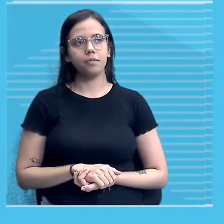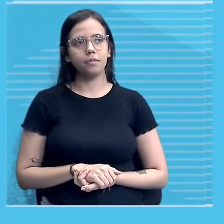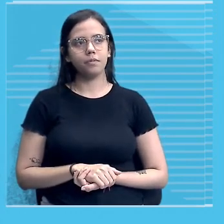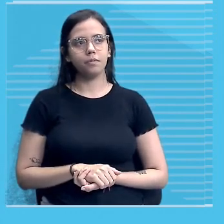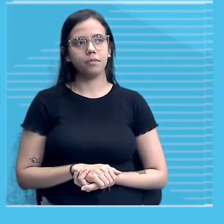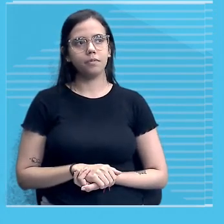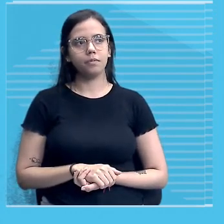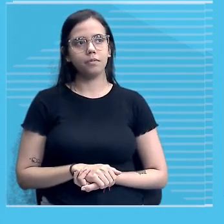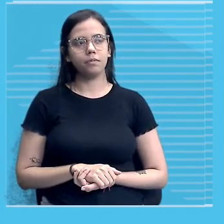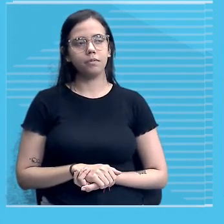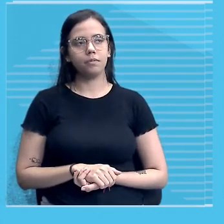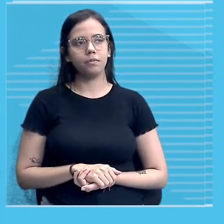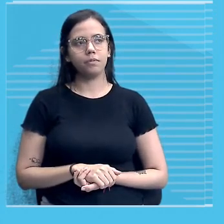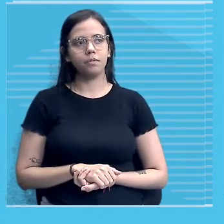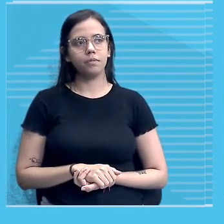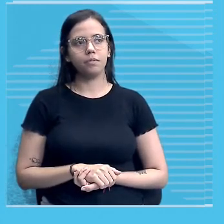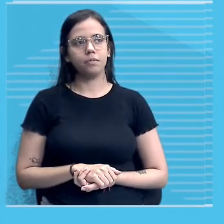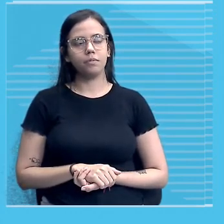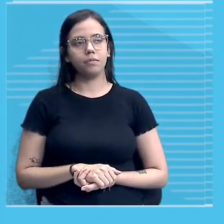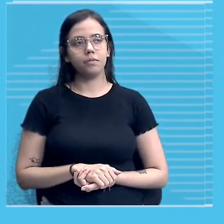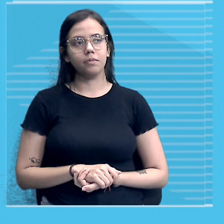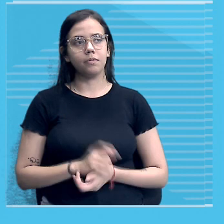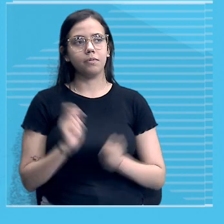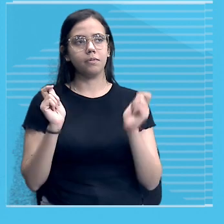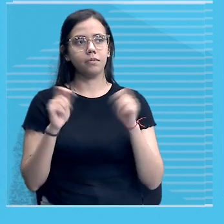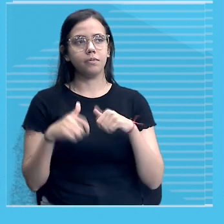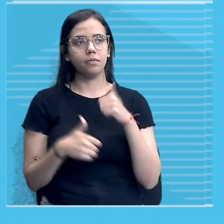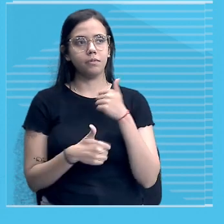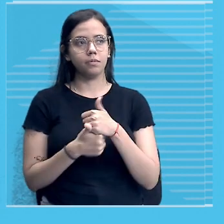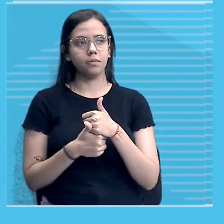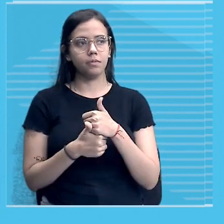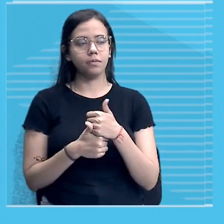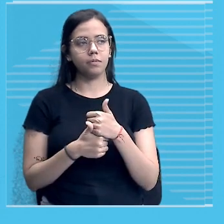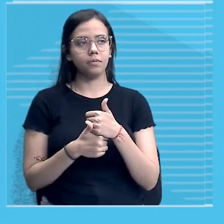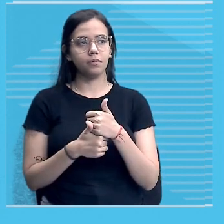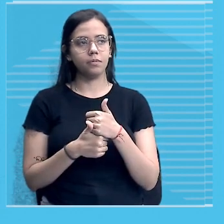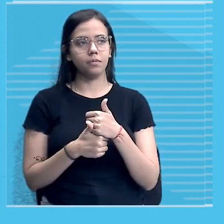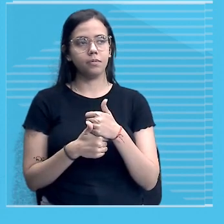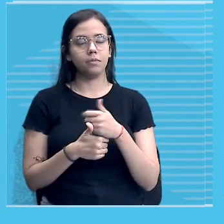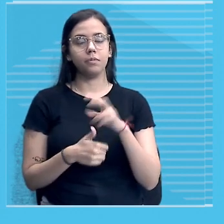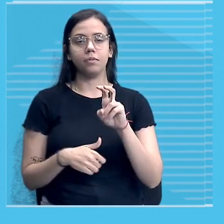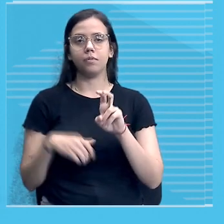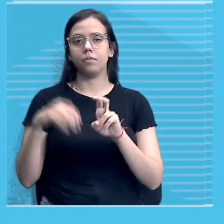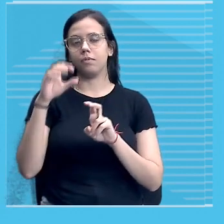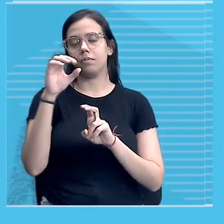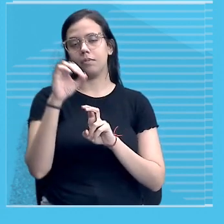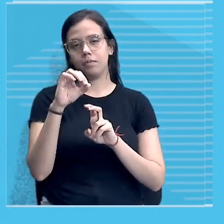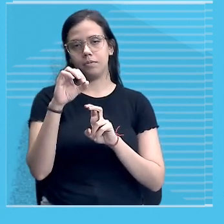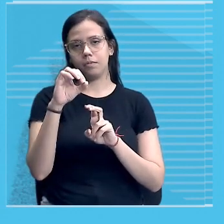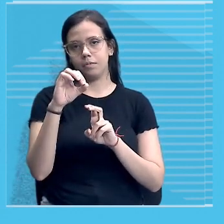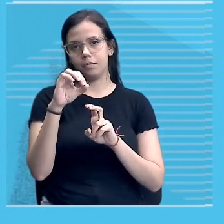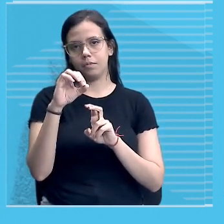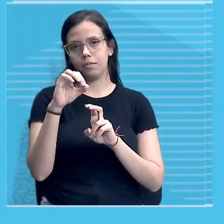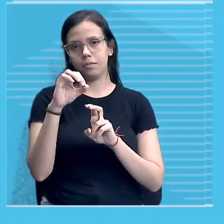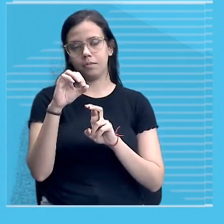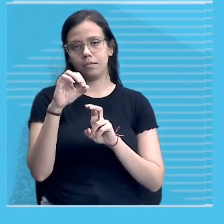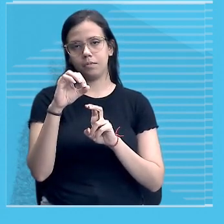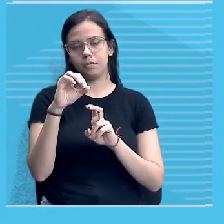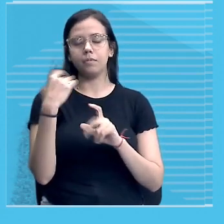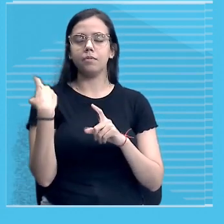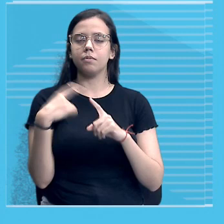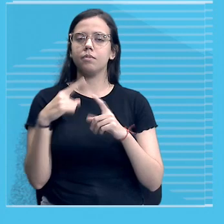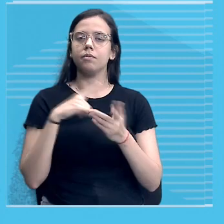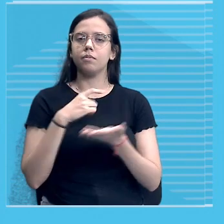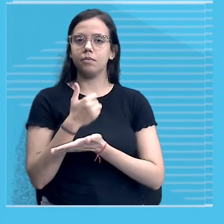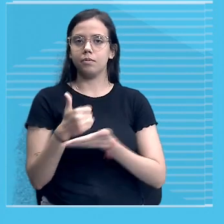substituir um por cinco elevado a 0 né eu tenho aí a